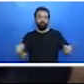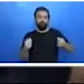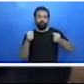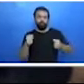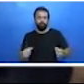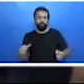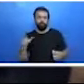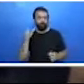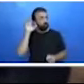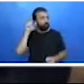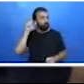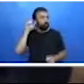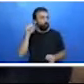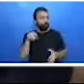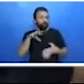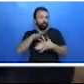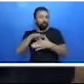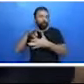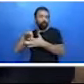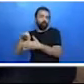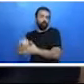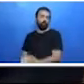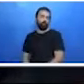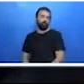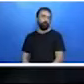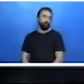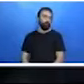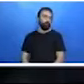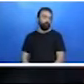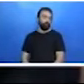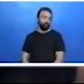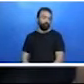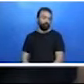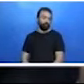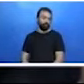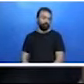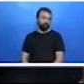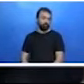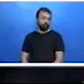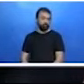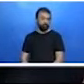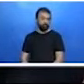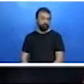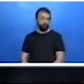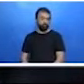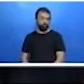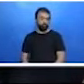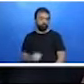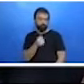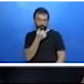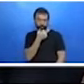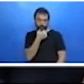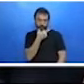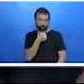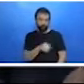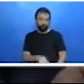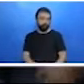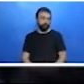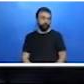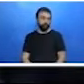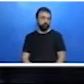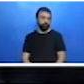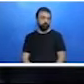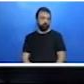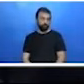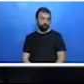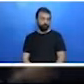o cordel da unidade 12. Lembrando, como eu disse lá na outra aula, que acordeão é acordeon, gaita